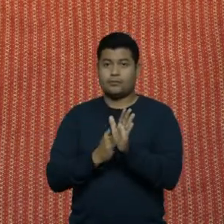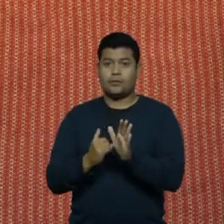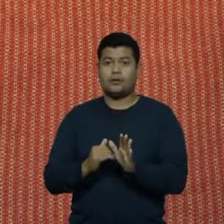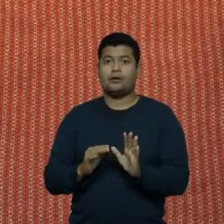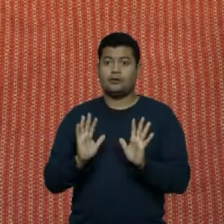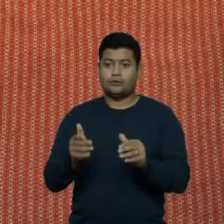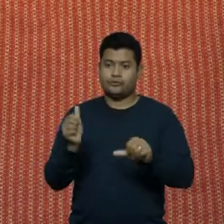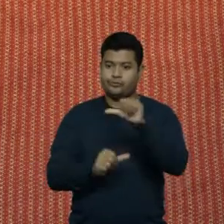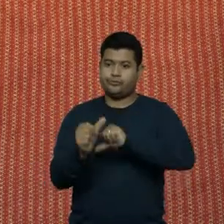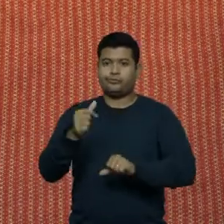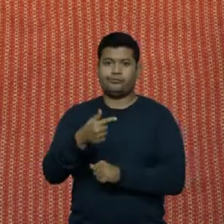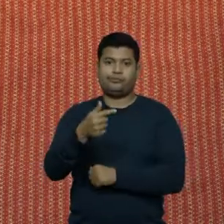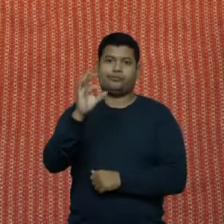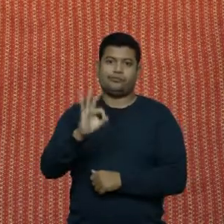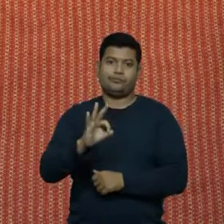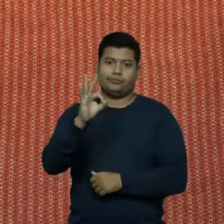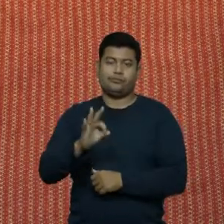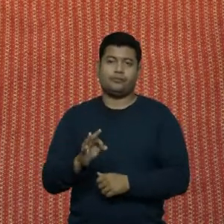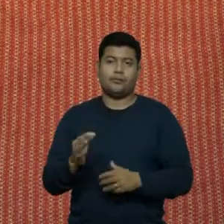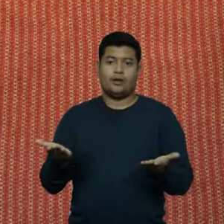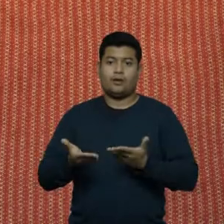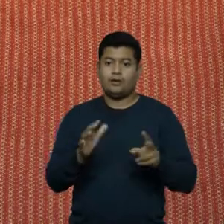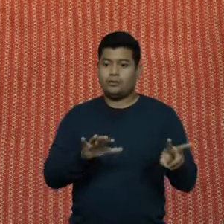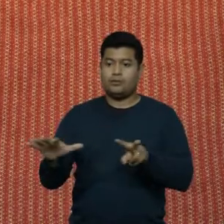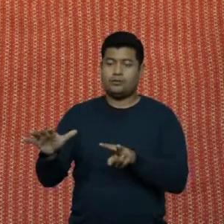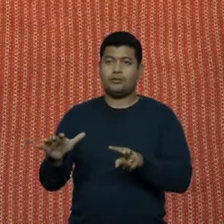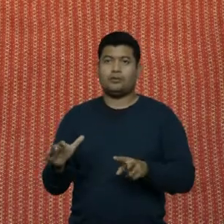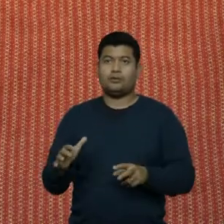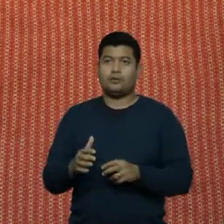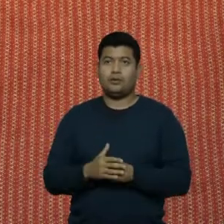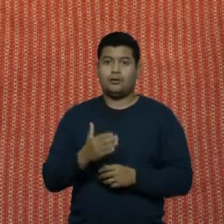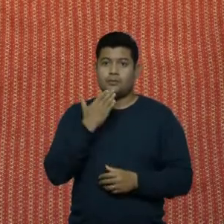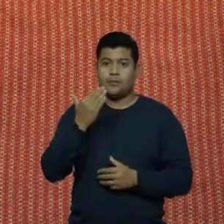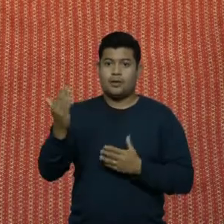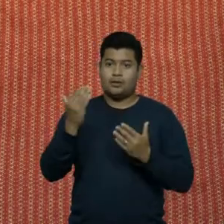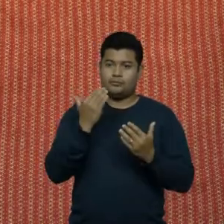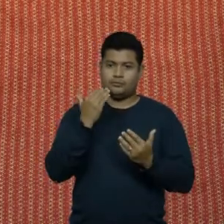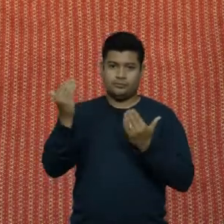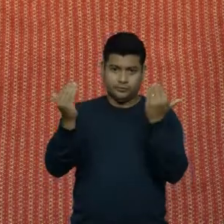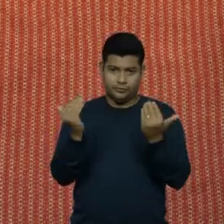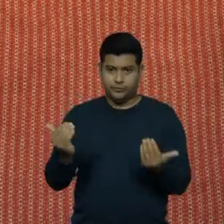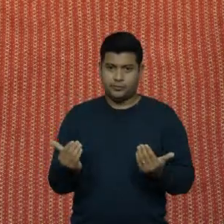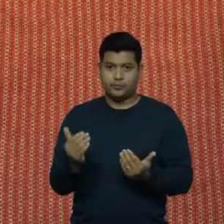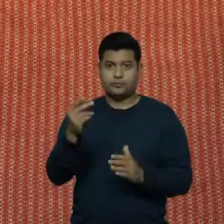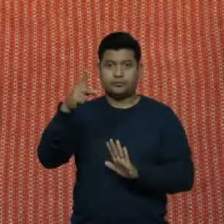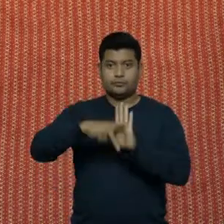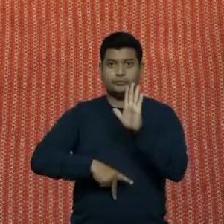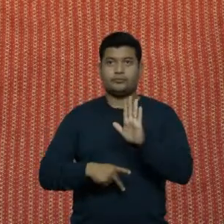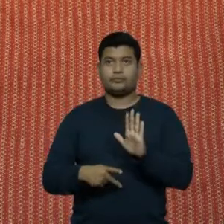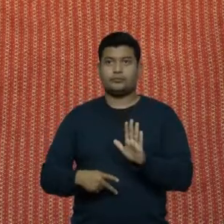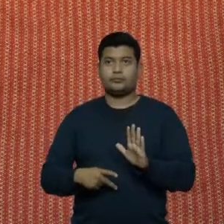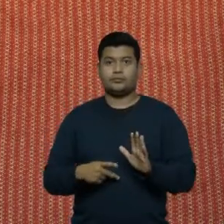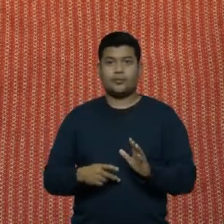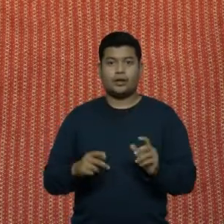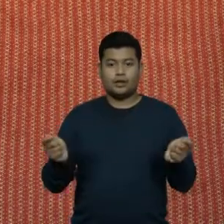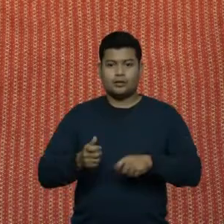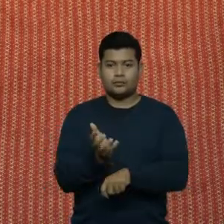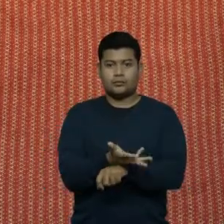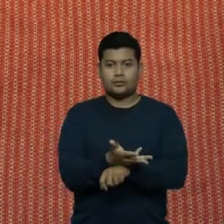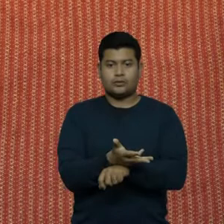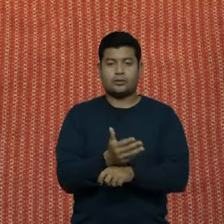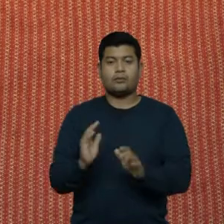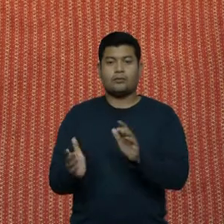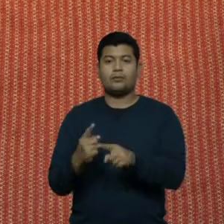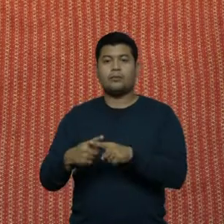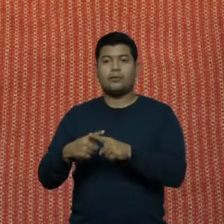estar há sete e quando nesta semana alguém aqui pede vistas do projeto que deveria dar celeridade porque essa